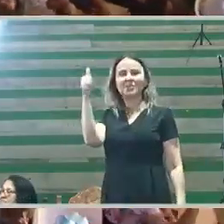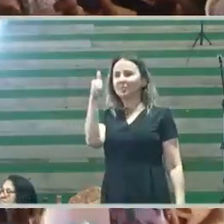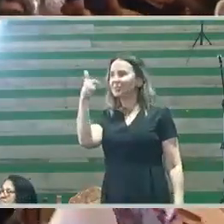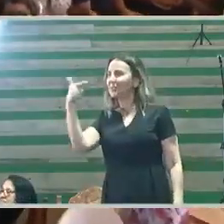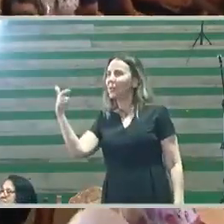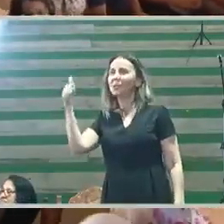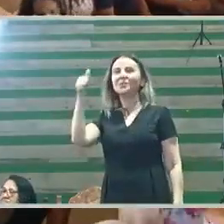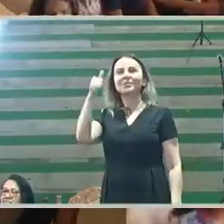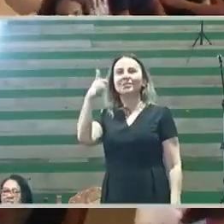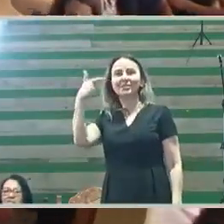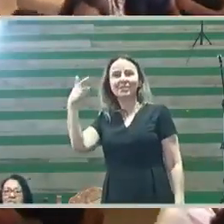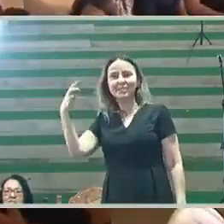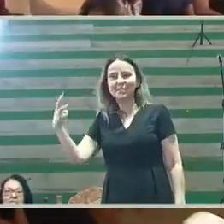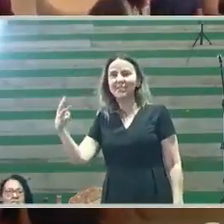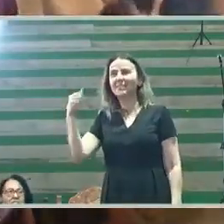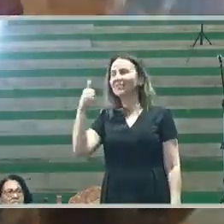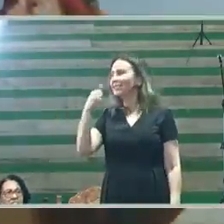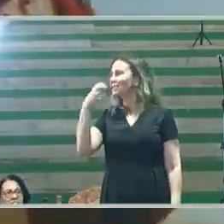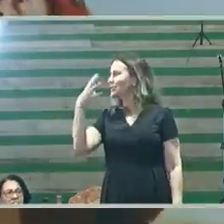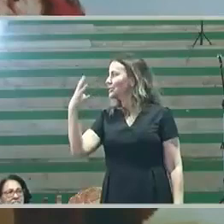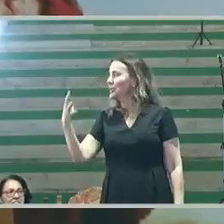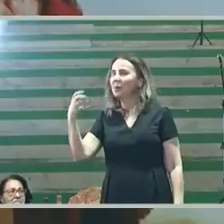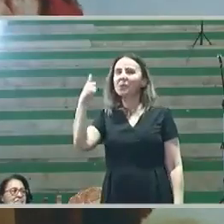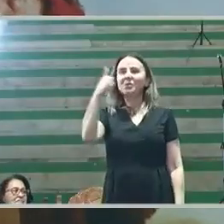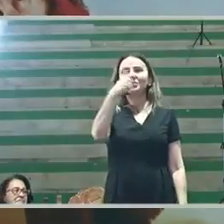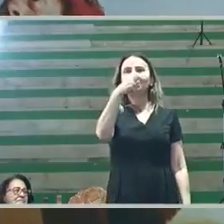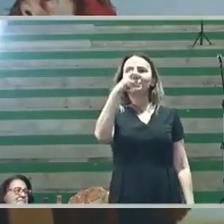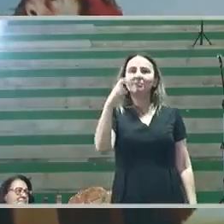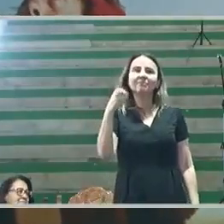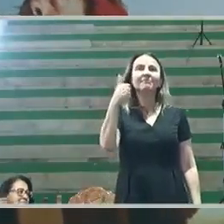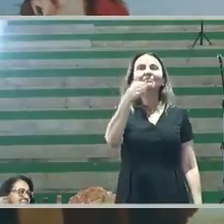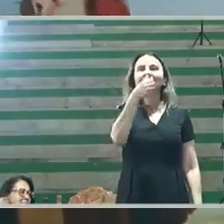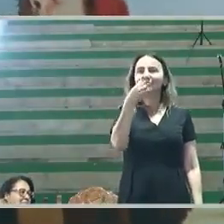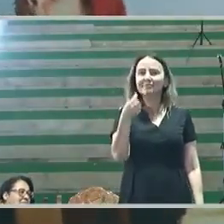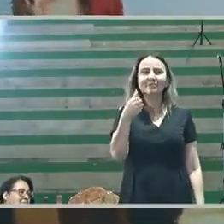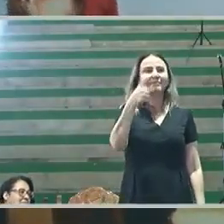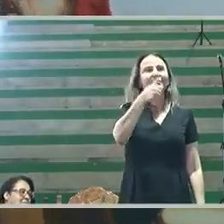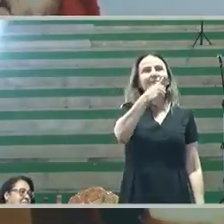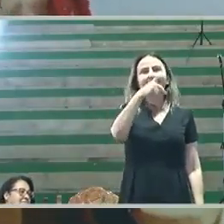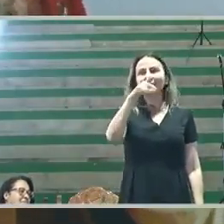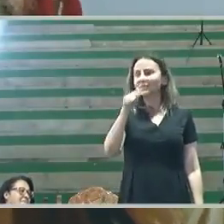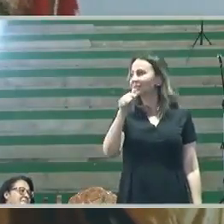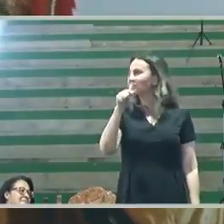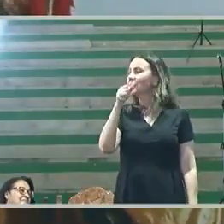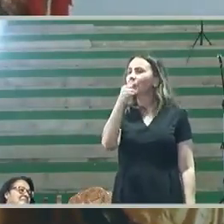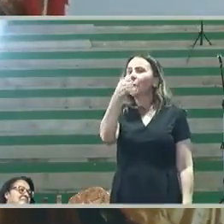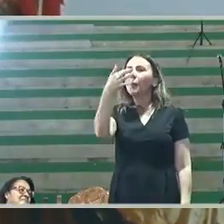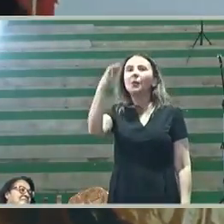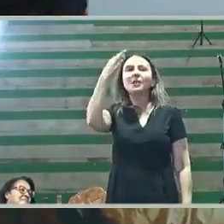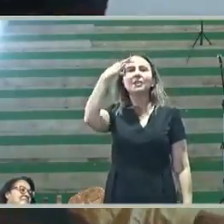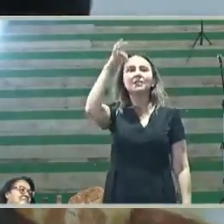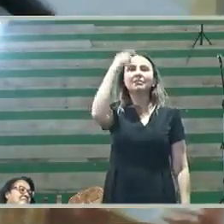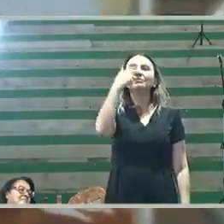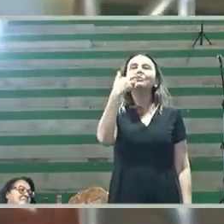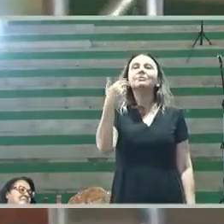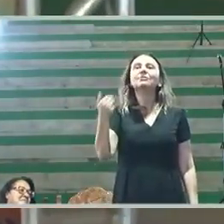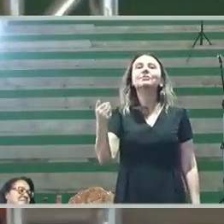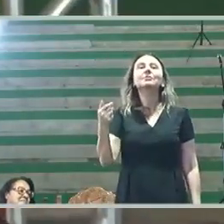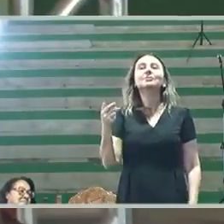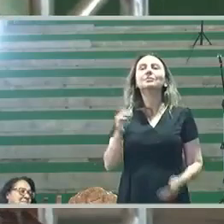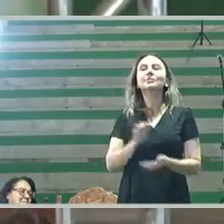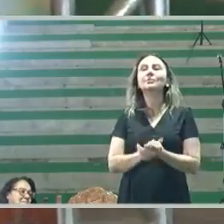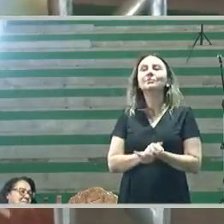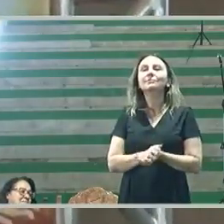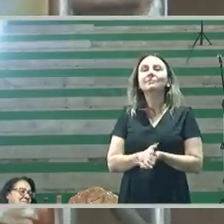13, 14, tá muito baixo. 15, 16, 17. Deixa eu ver quem é batizado com o Espírito Santo. Deixa eu